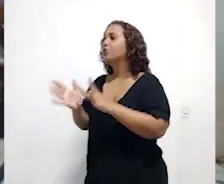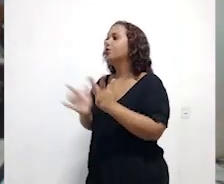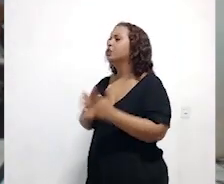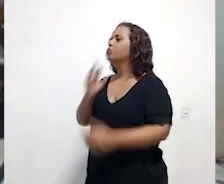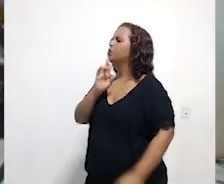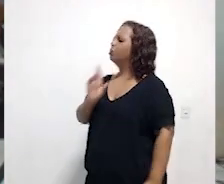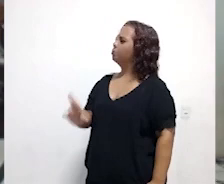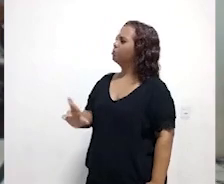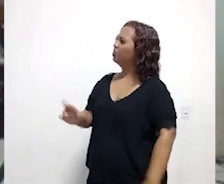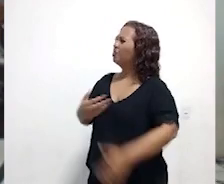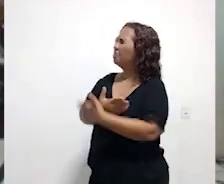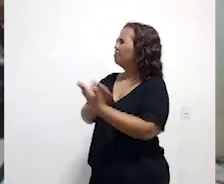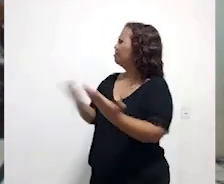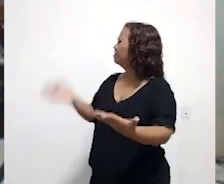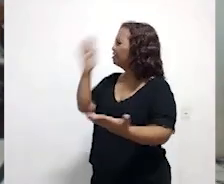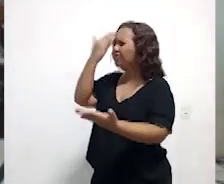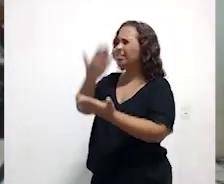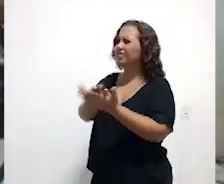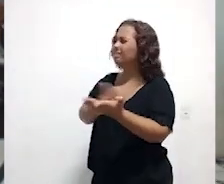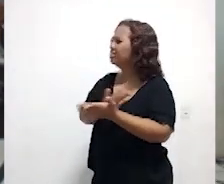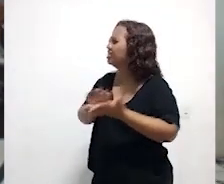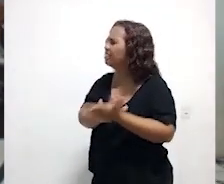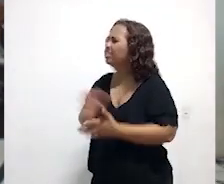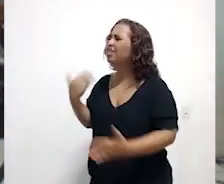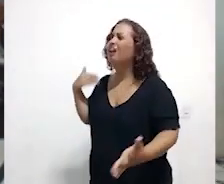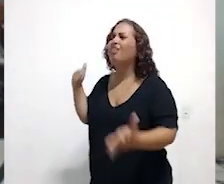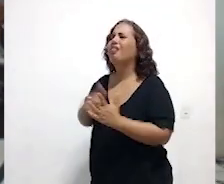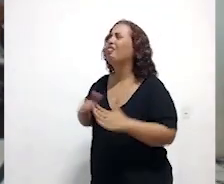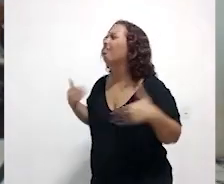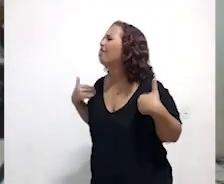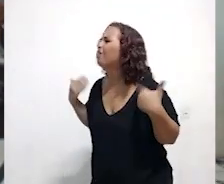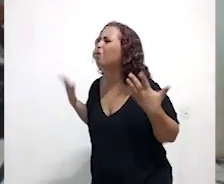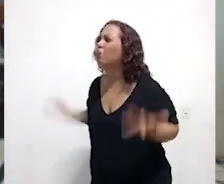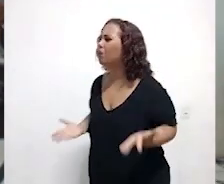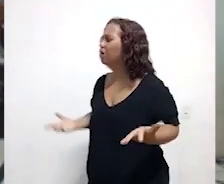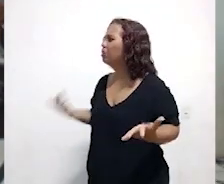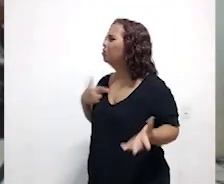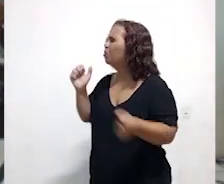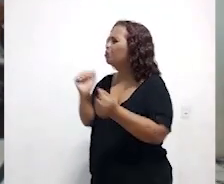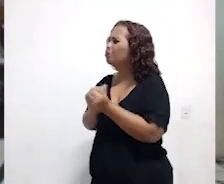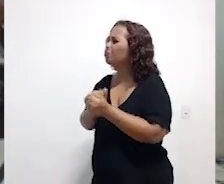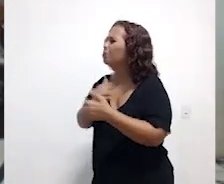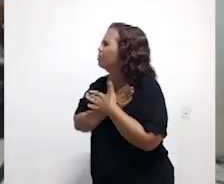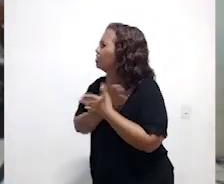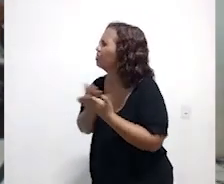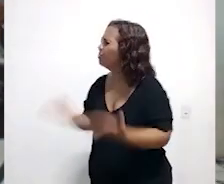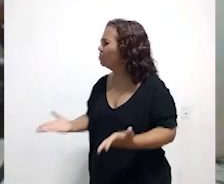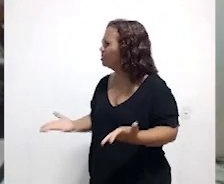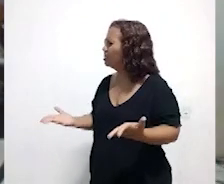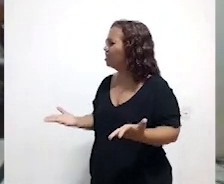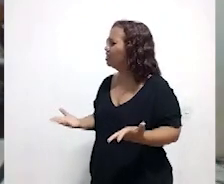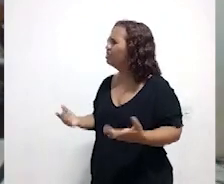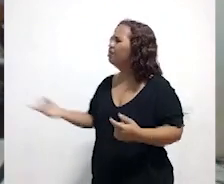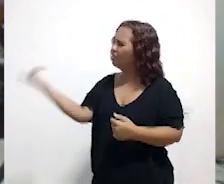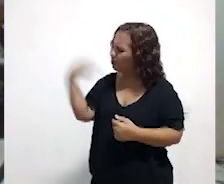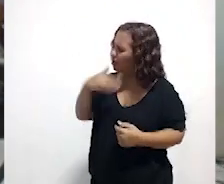quando estarei com vocês? Até quando terei que suportá-los? Tragam-me um